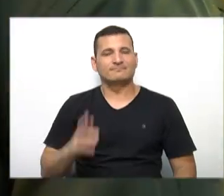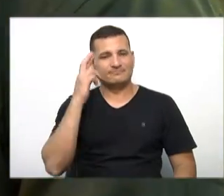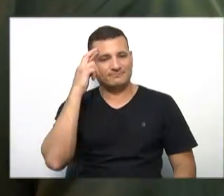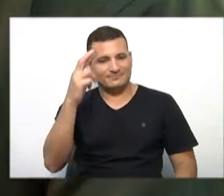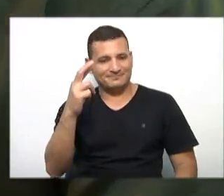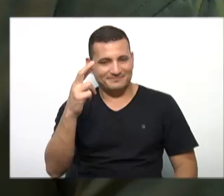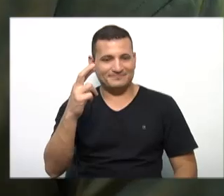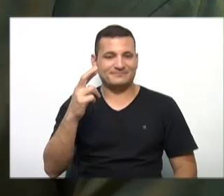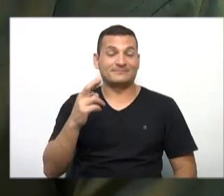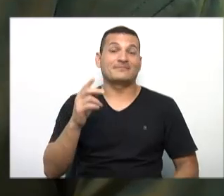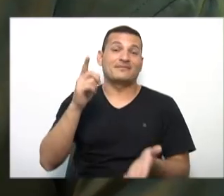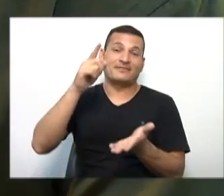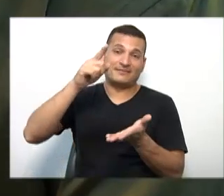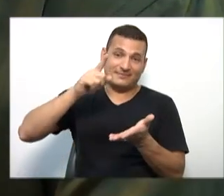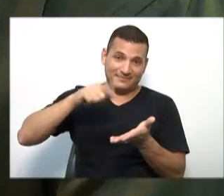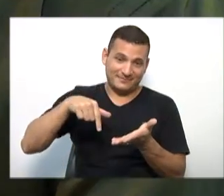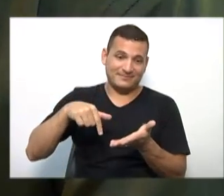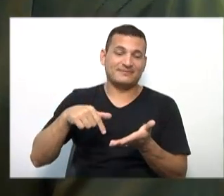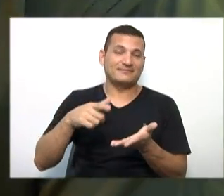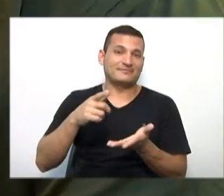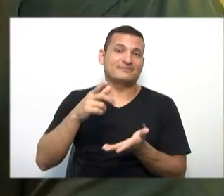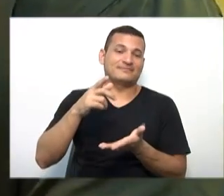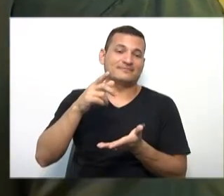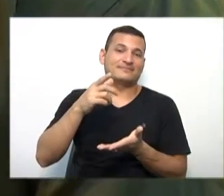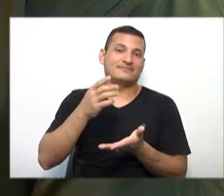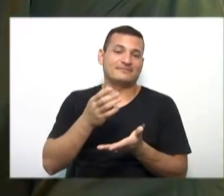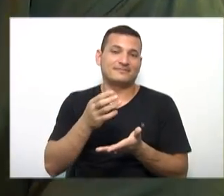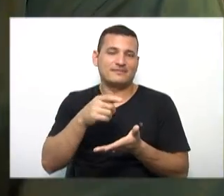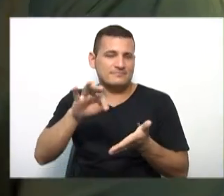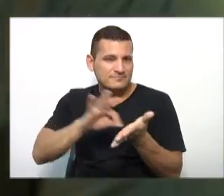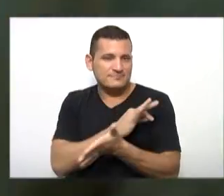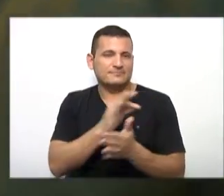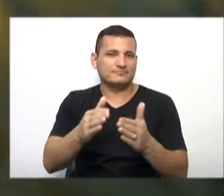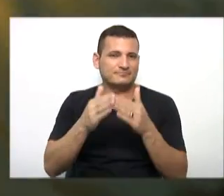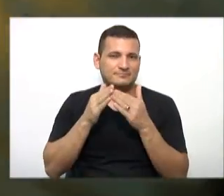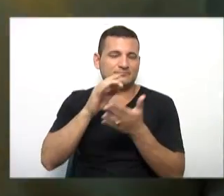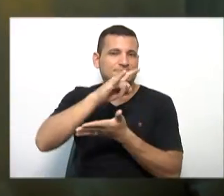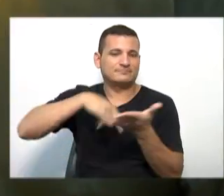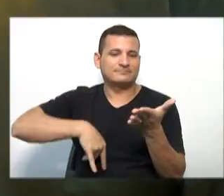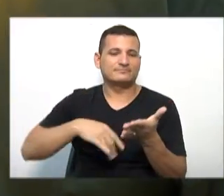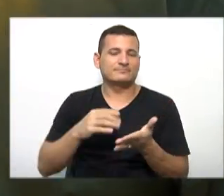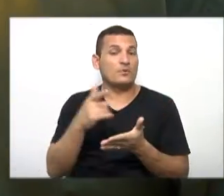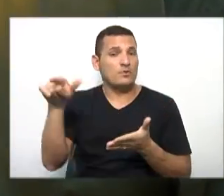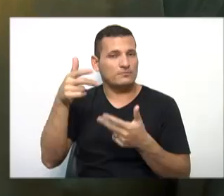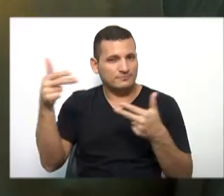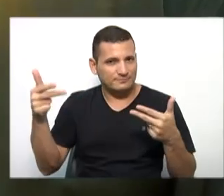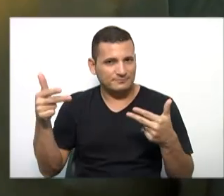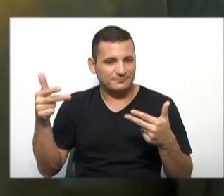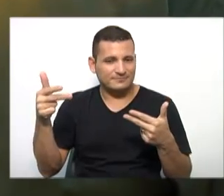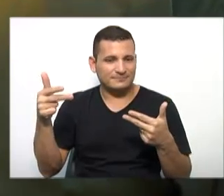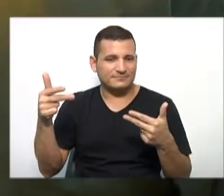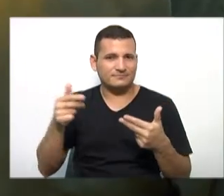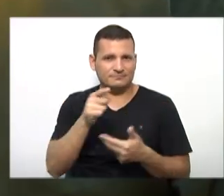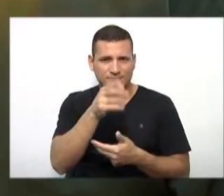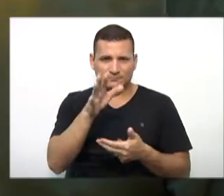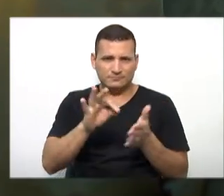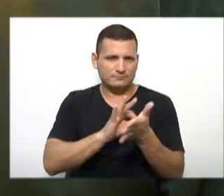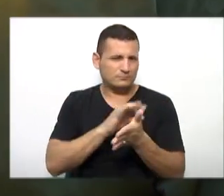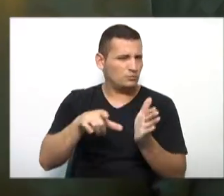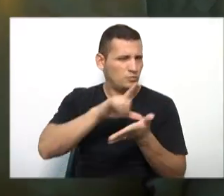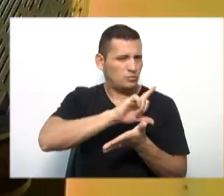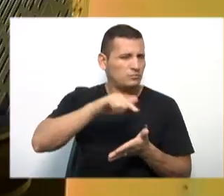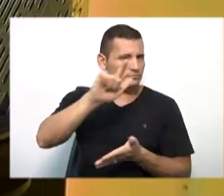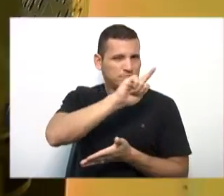Chefe, esses são os gêmeos, por favor. Assine e despache, tá? Outra coisa, o senhor já assinou aqueles de ontem,